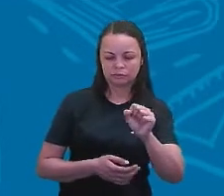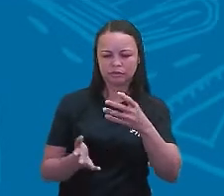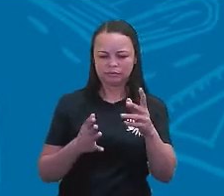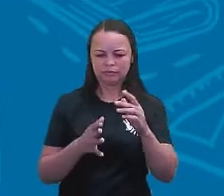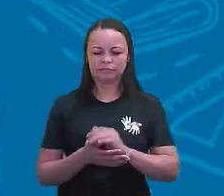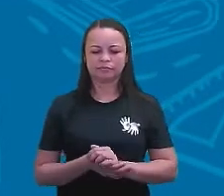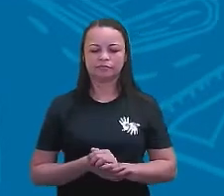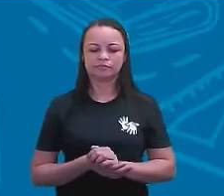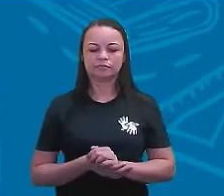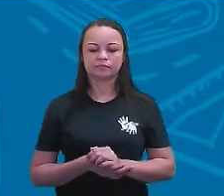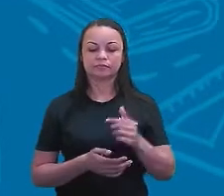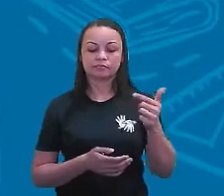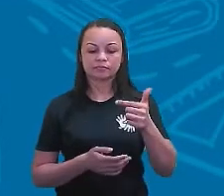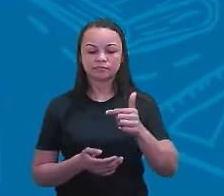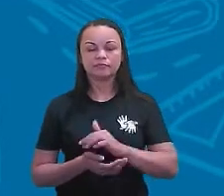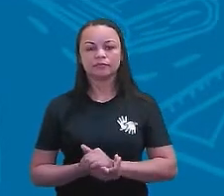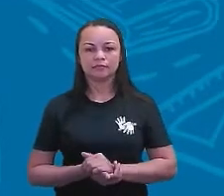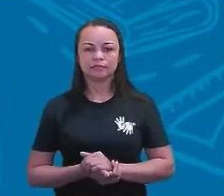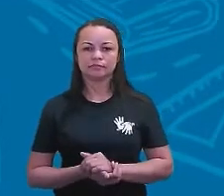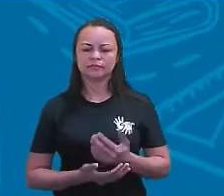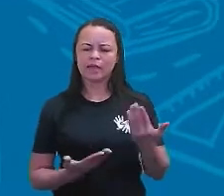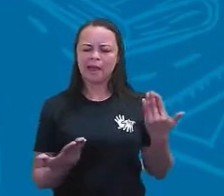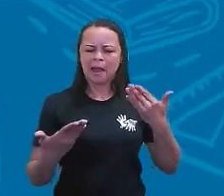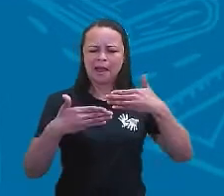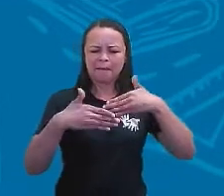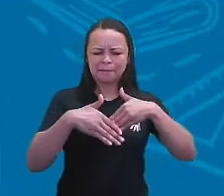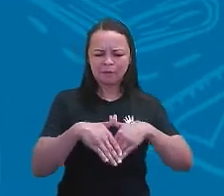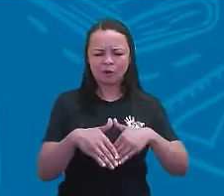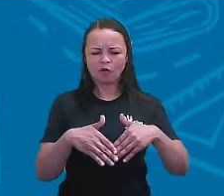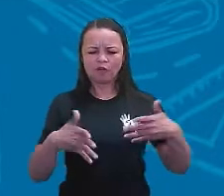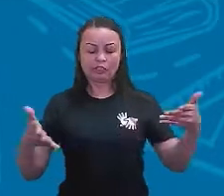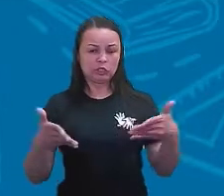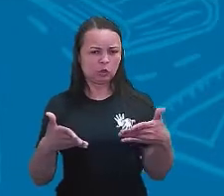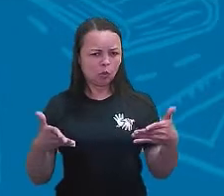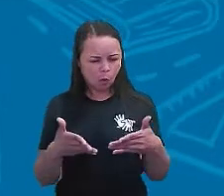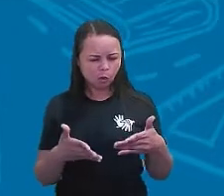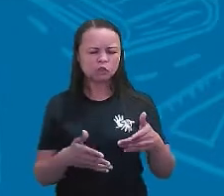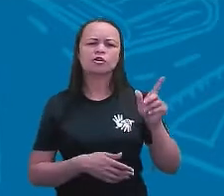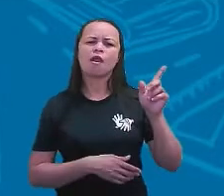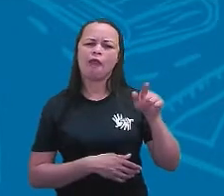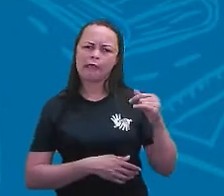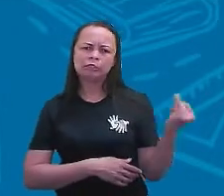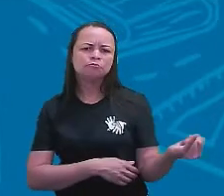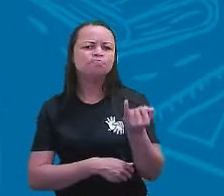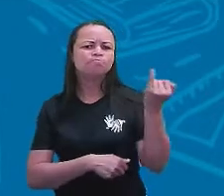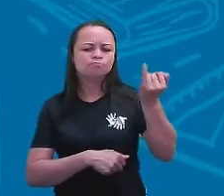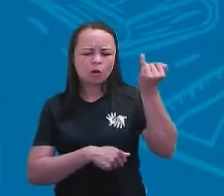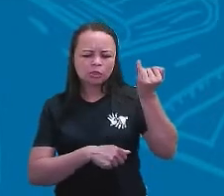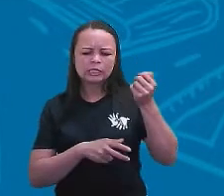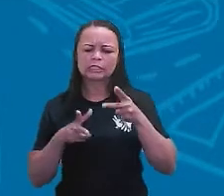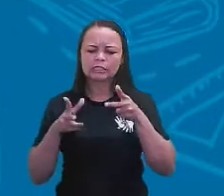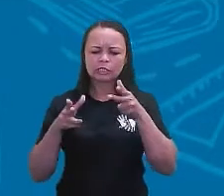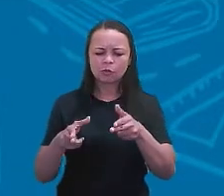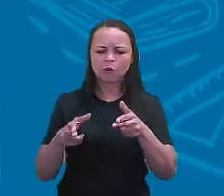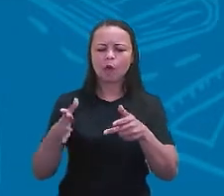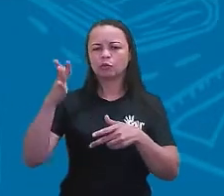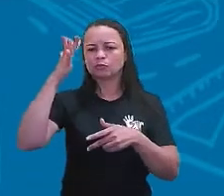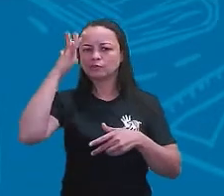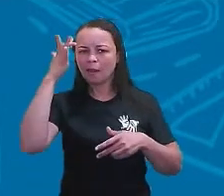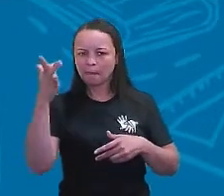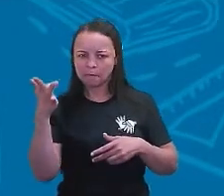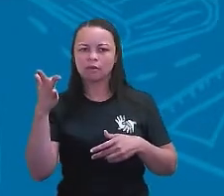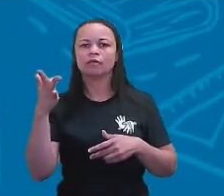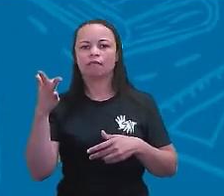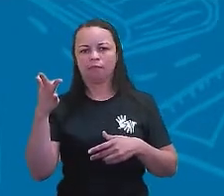segunda. Today's exam is as important as the one we'll have tomorrow. Ou seja,